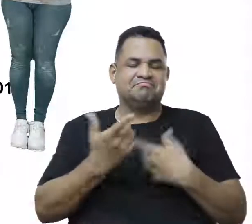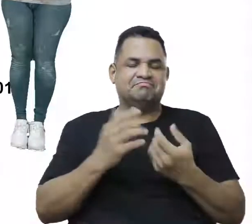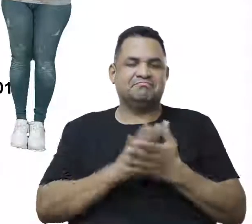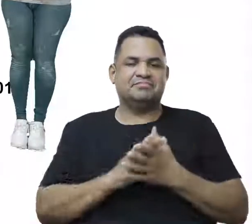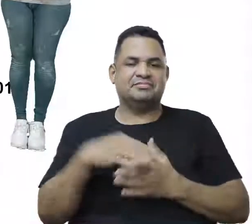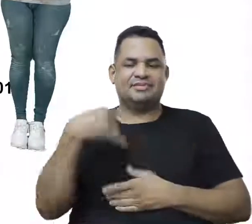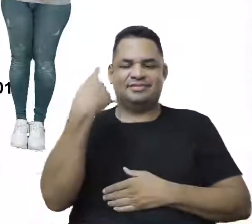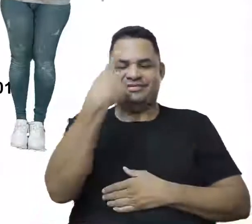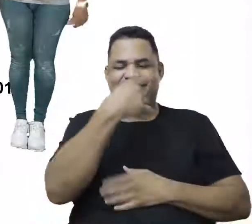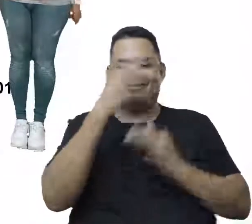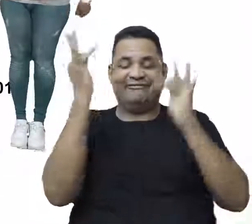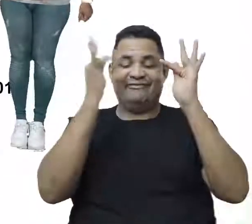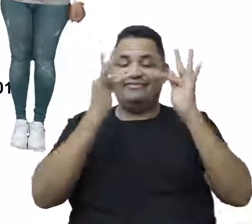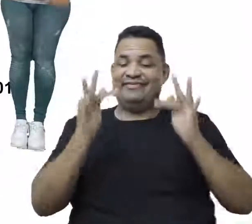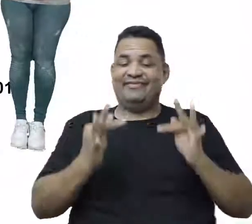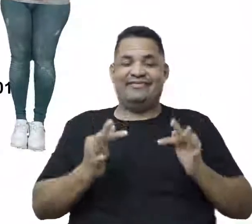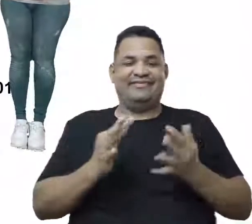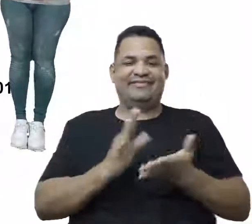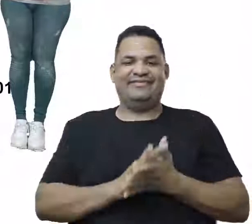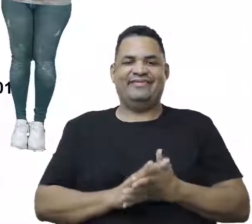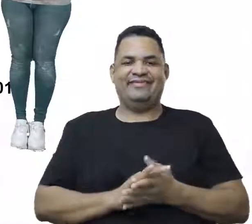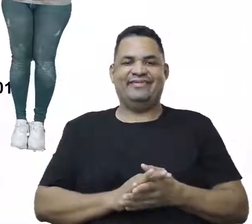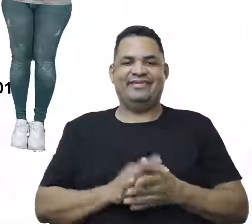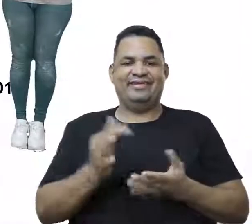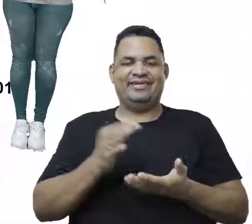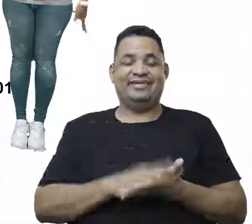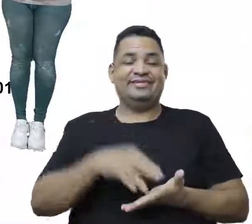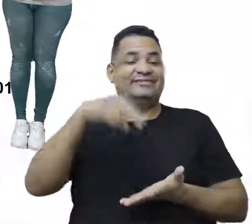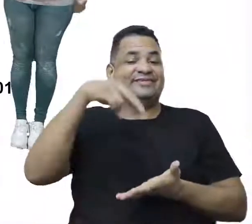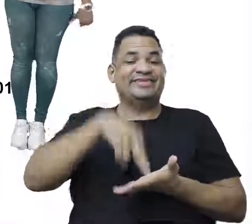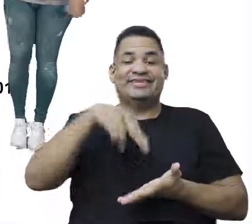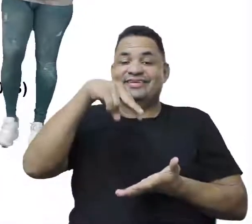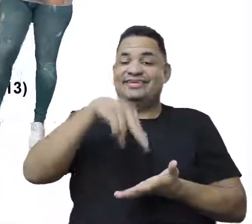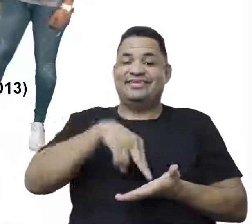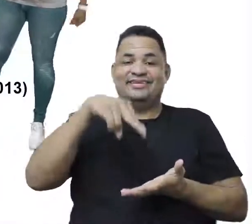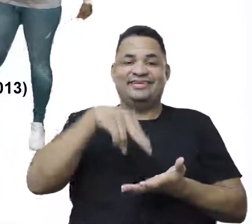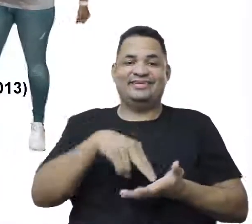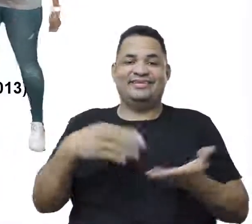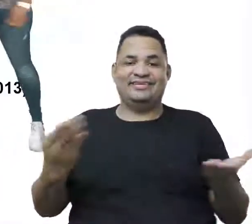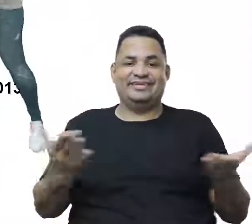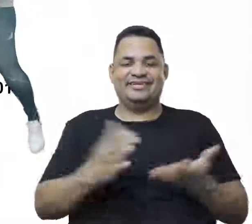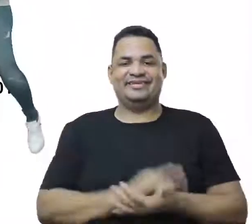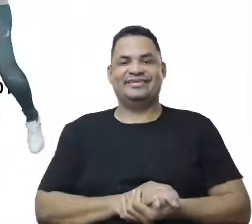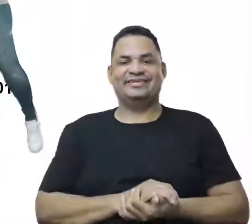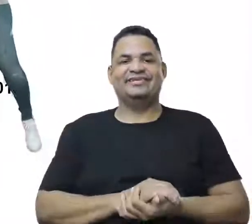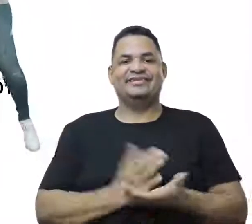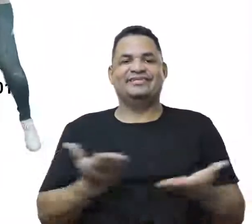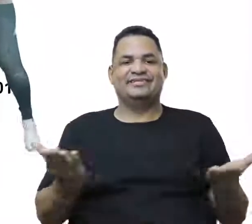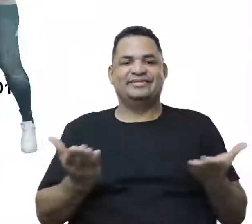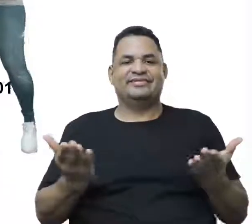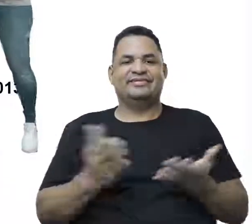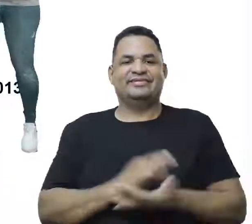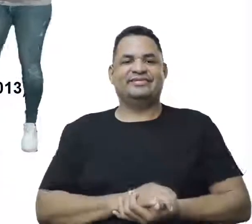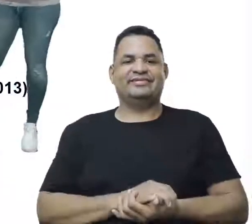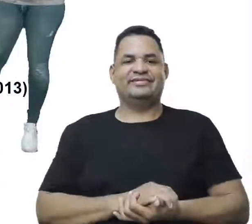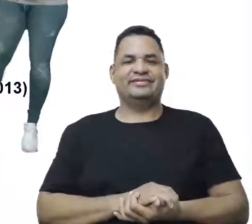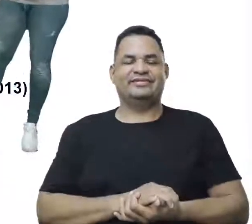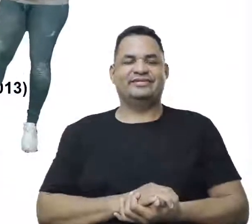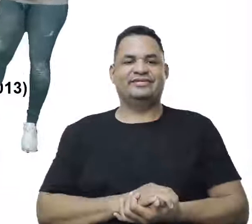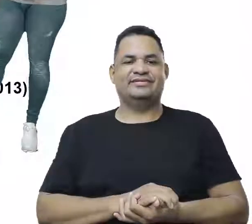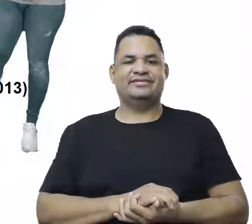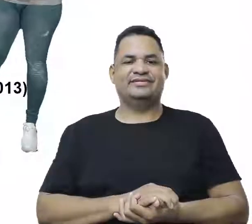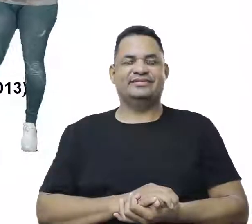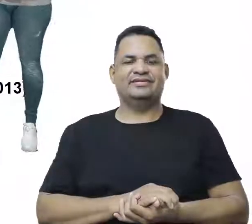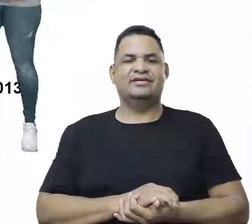né? Feliz, alegre, empolgado. Então, a gente tem esses gestos aí muito presentes no nosso cotidiano.